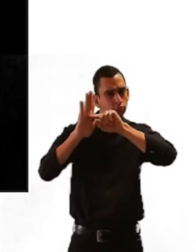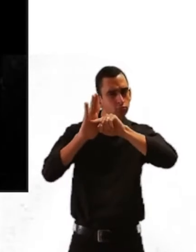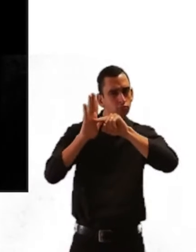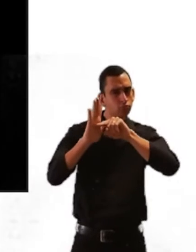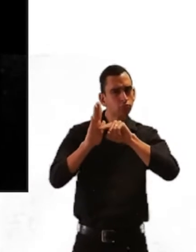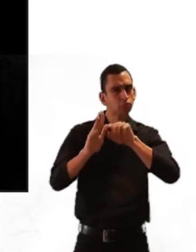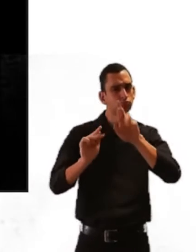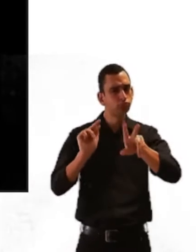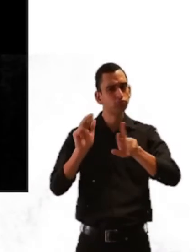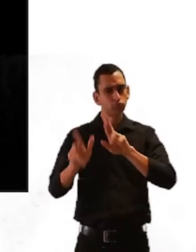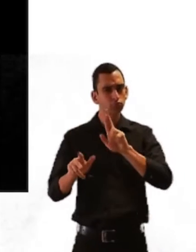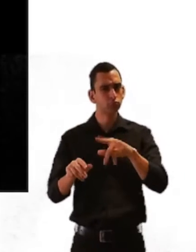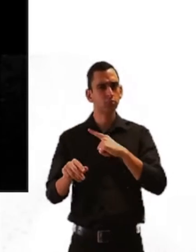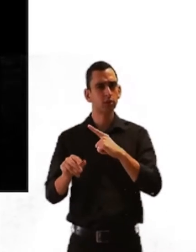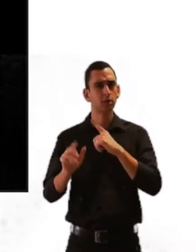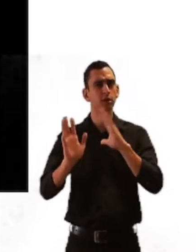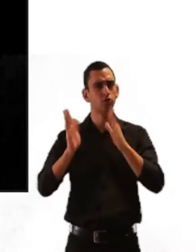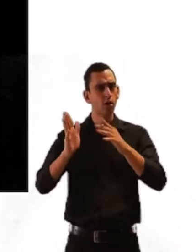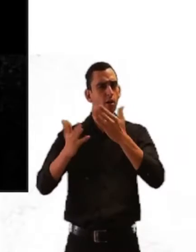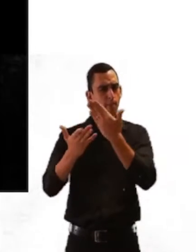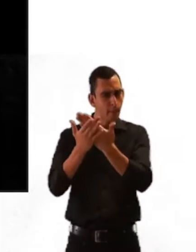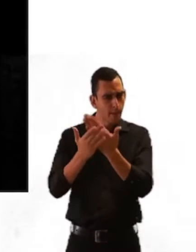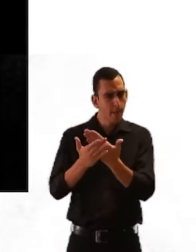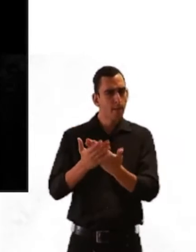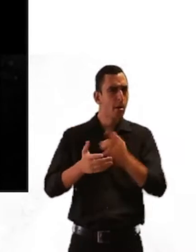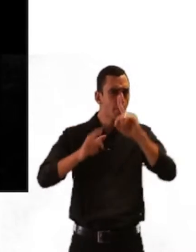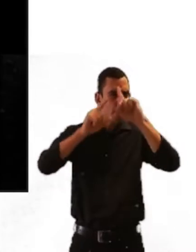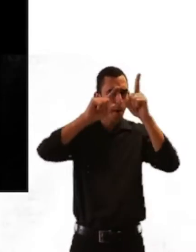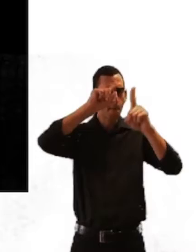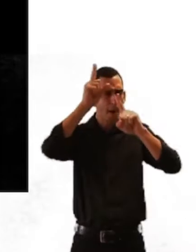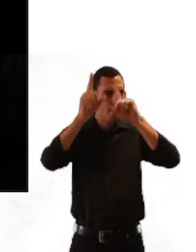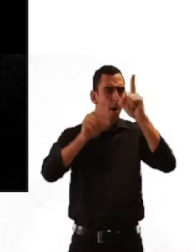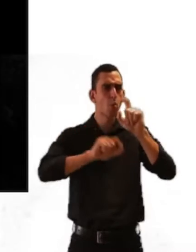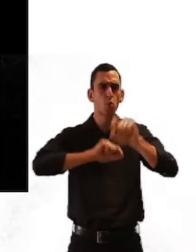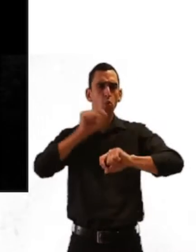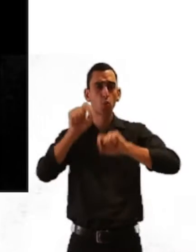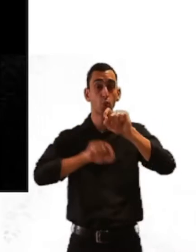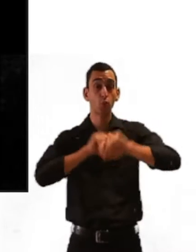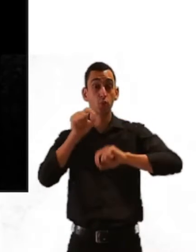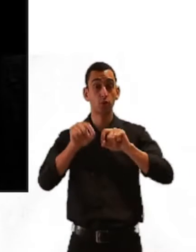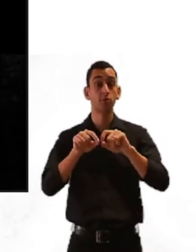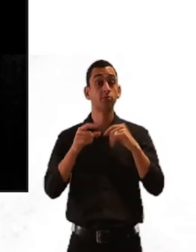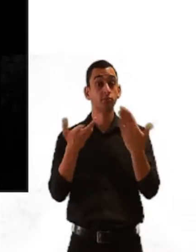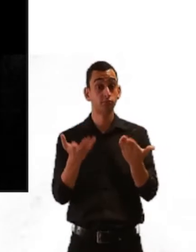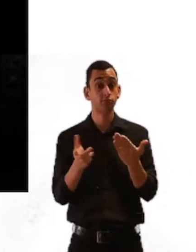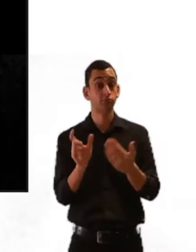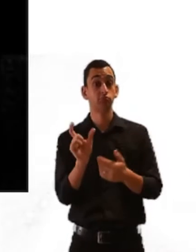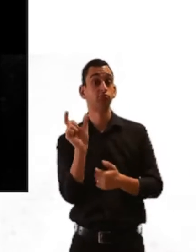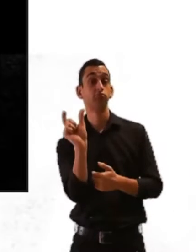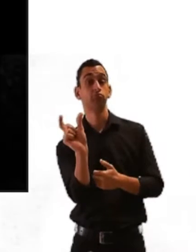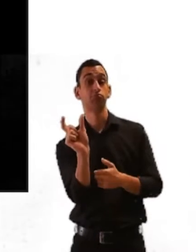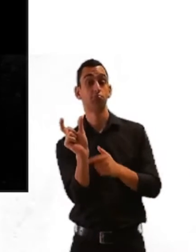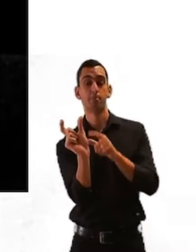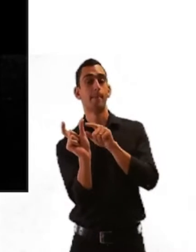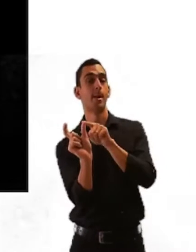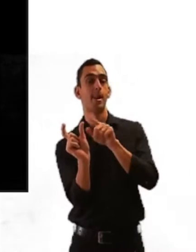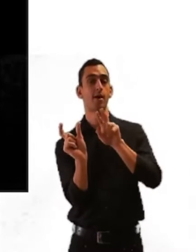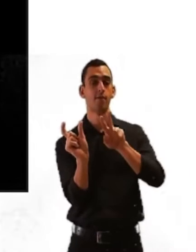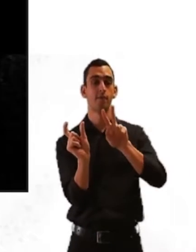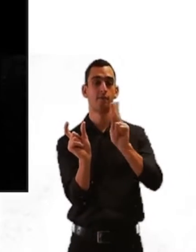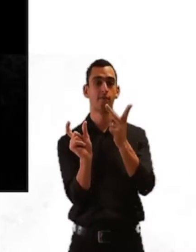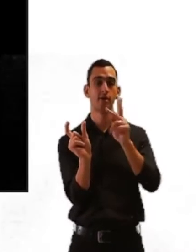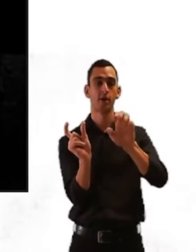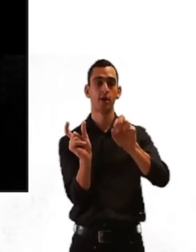utiliza eureka com a ideia de uma ideia, né? Então, o que que é definido ou como é